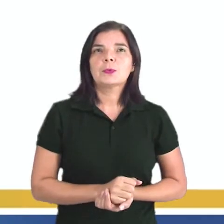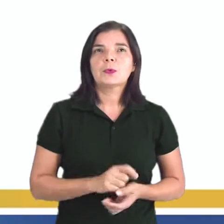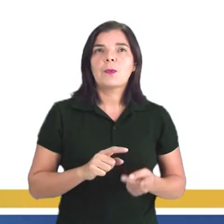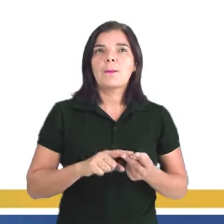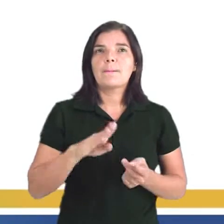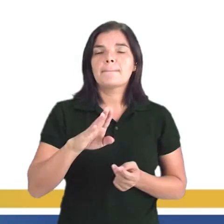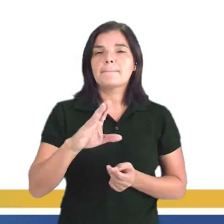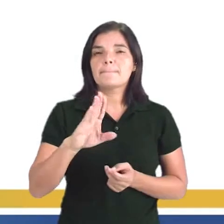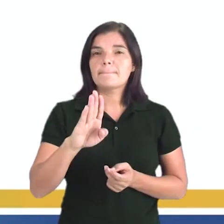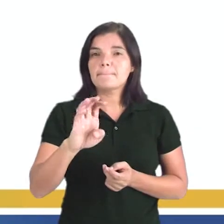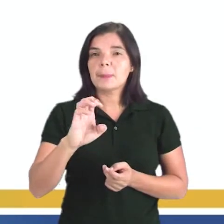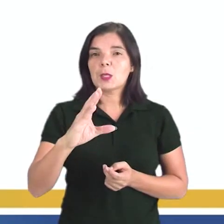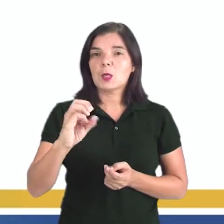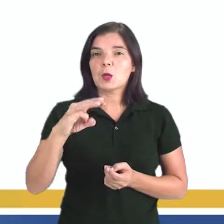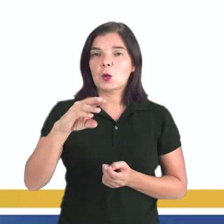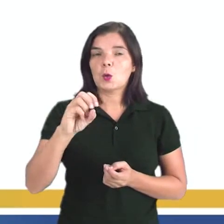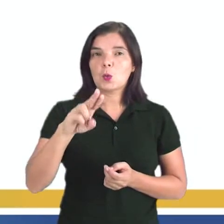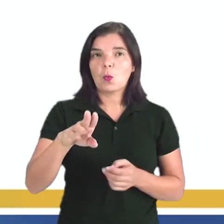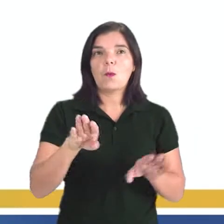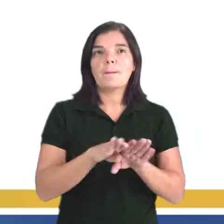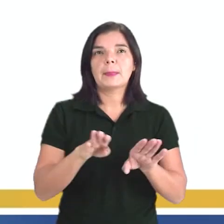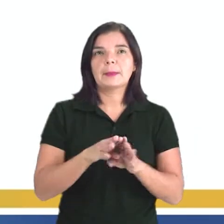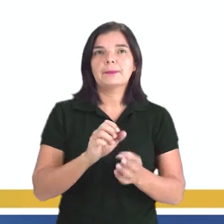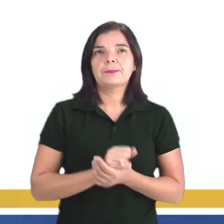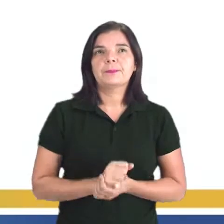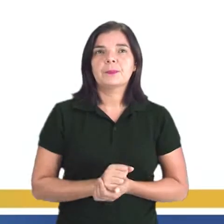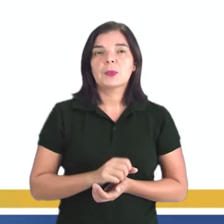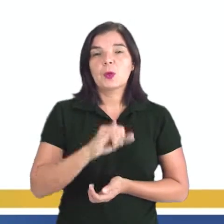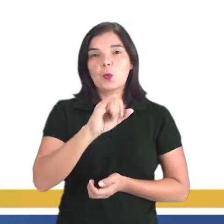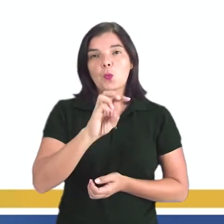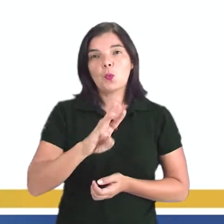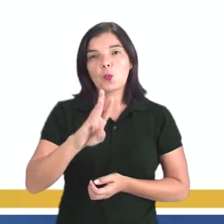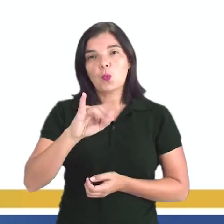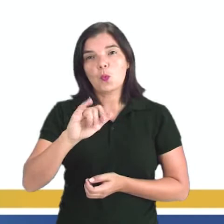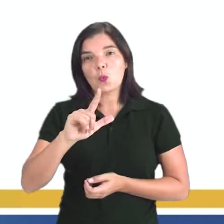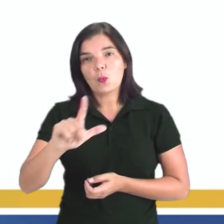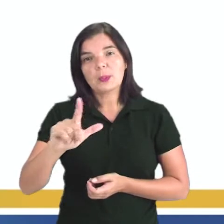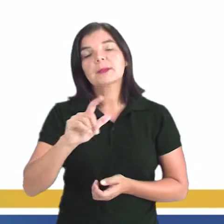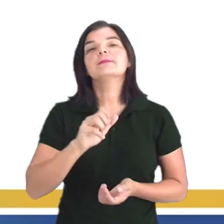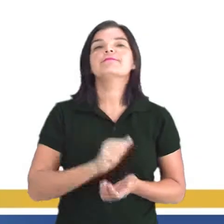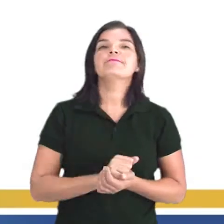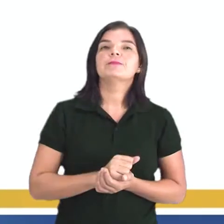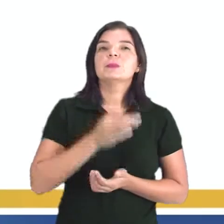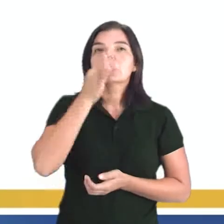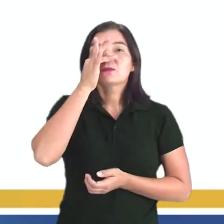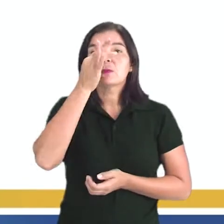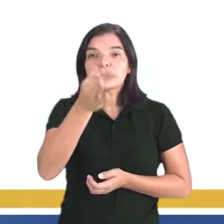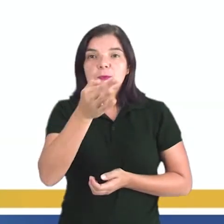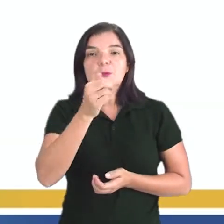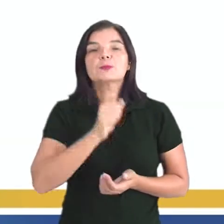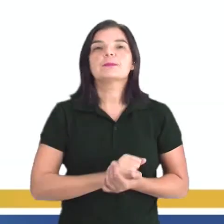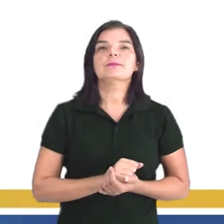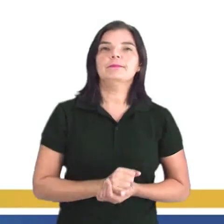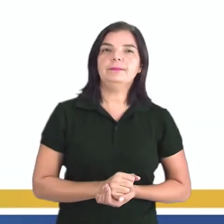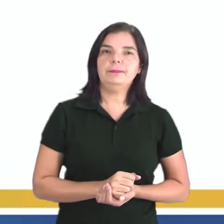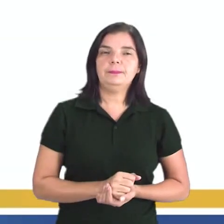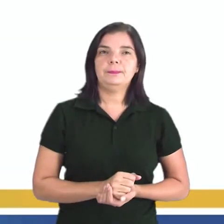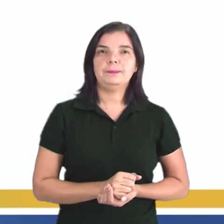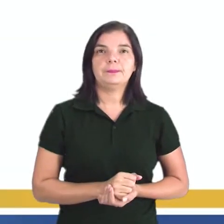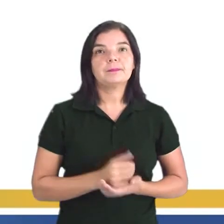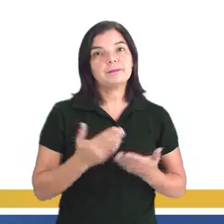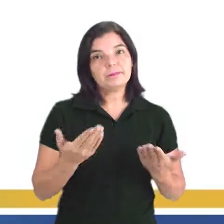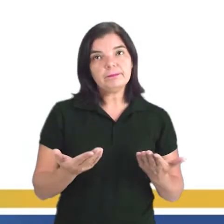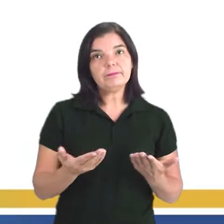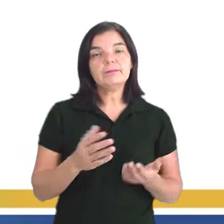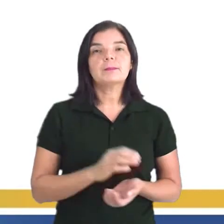frase nós temos ele no simple future. Como que eu sei disso? Eu estou usando o nosso verbo auxiliar will, que é o verbo auxiliar do futuro, certo?